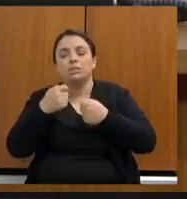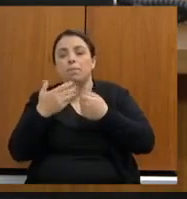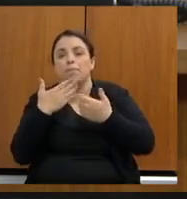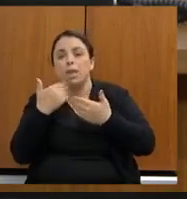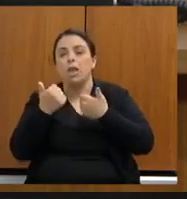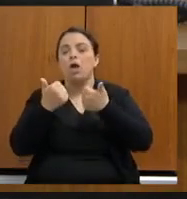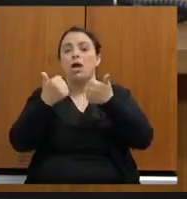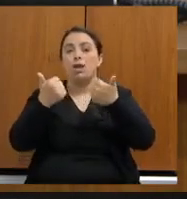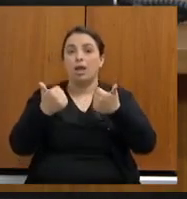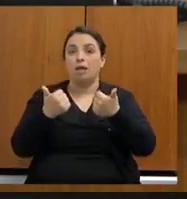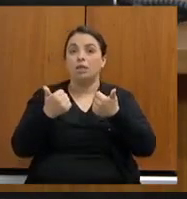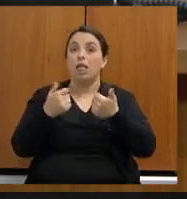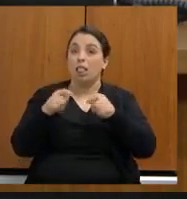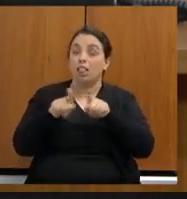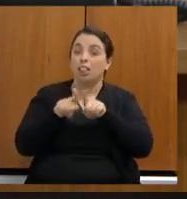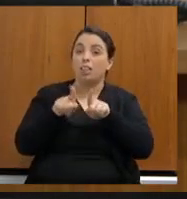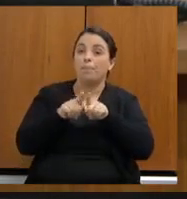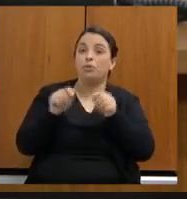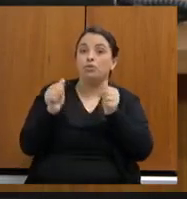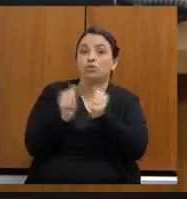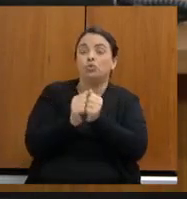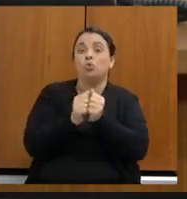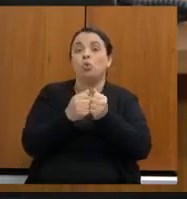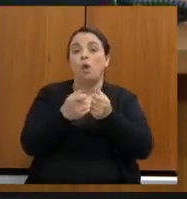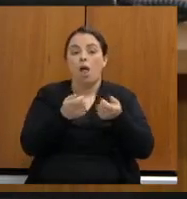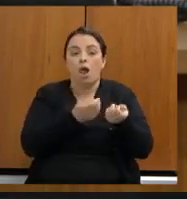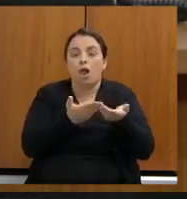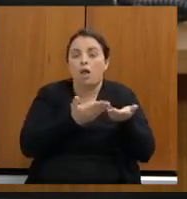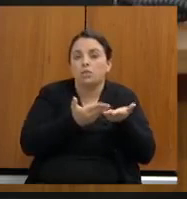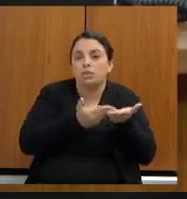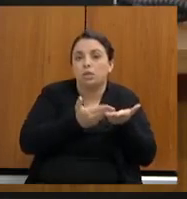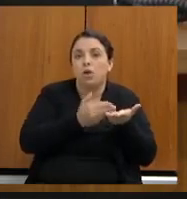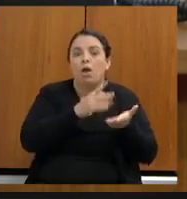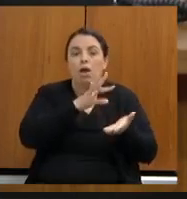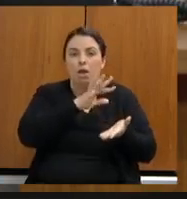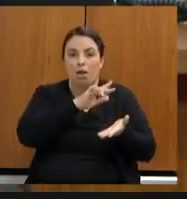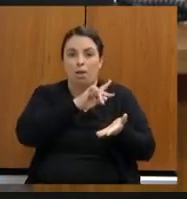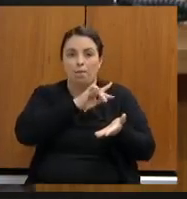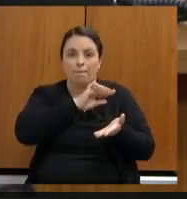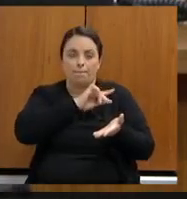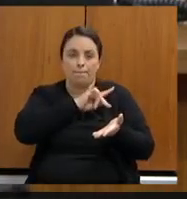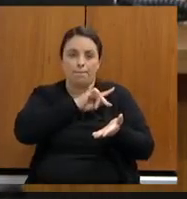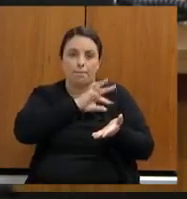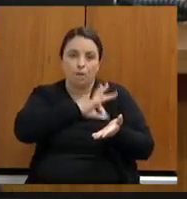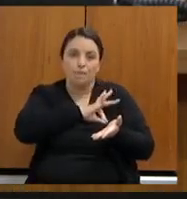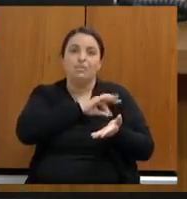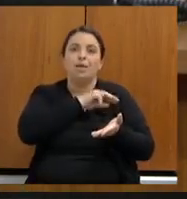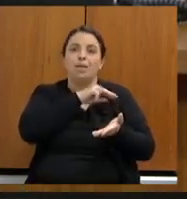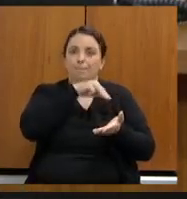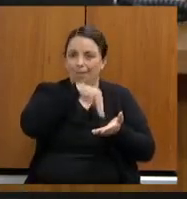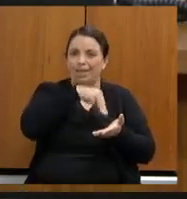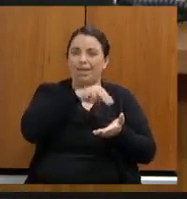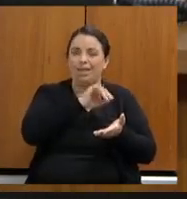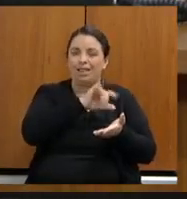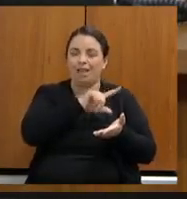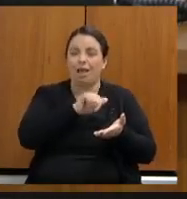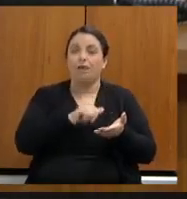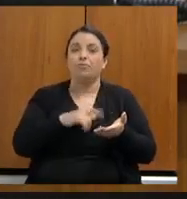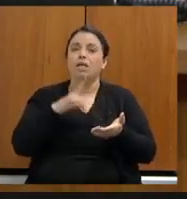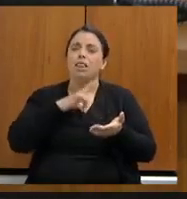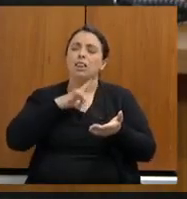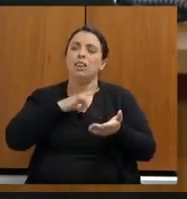articulação junto com a própria Polícia Militar temos um já uma relação de situações que precisam